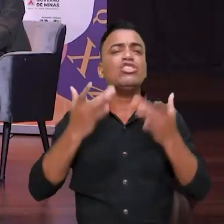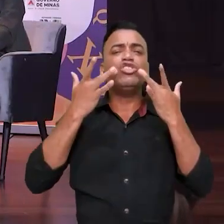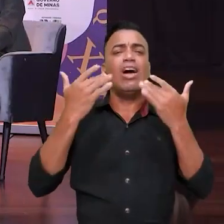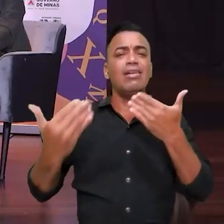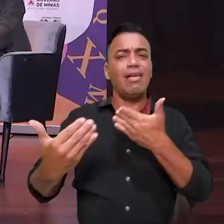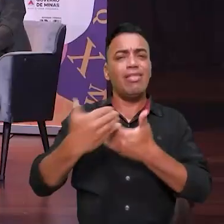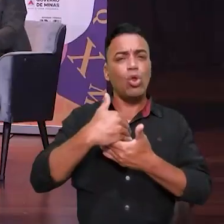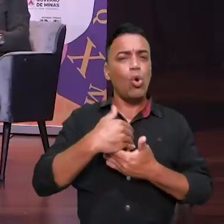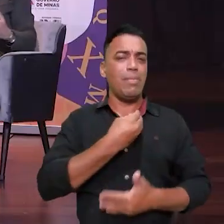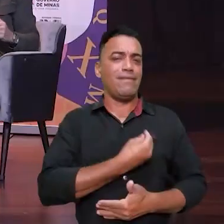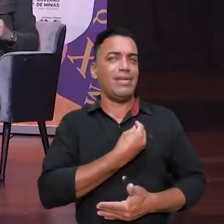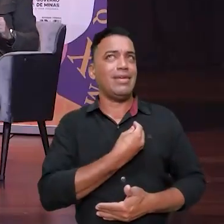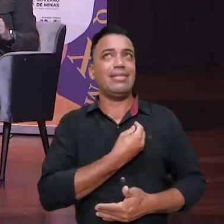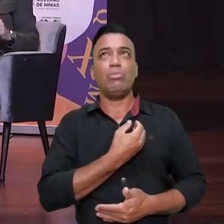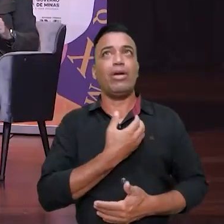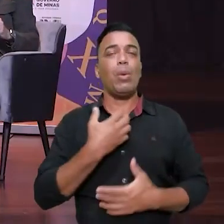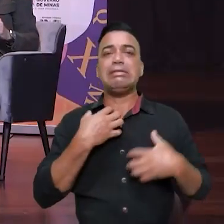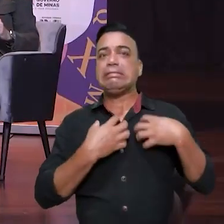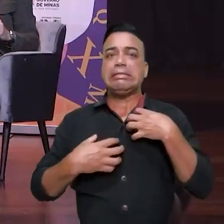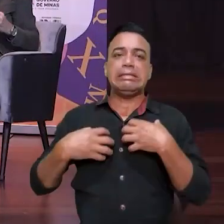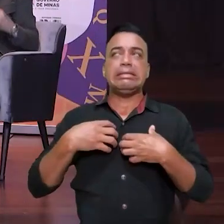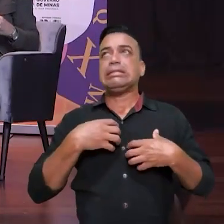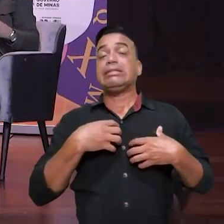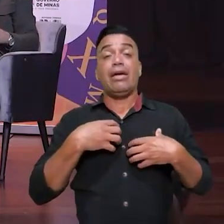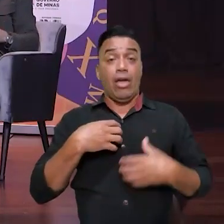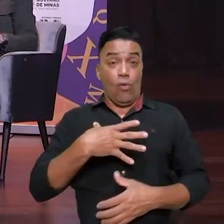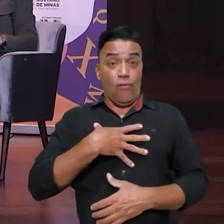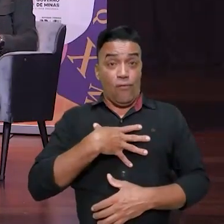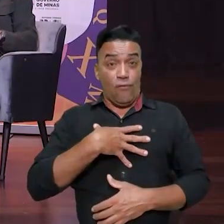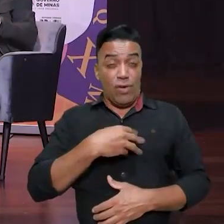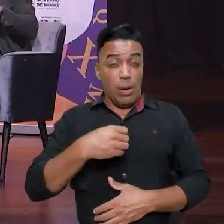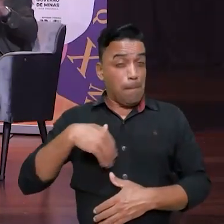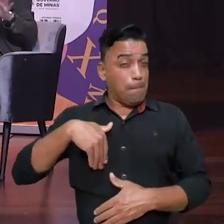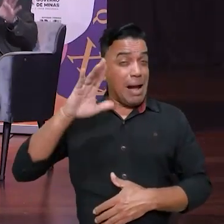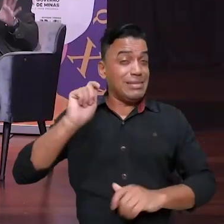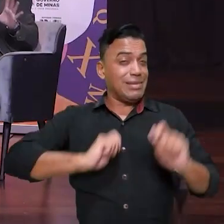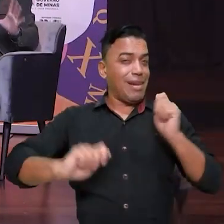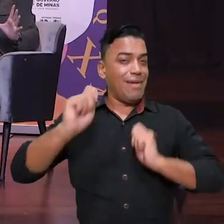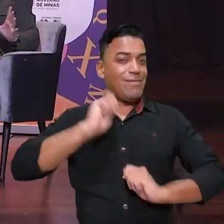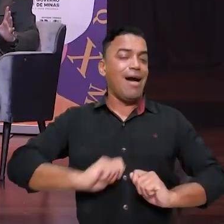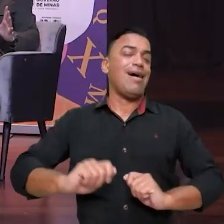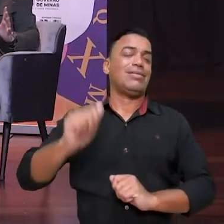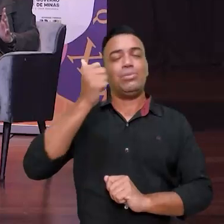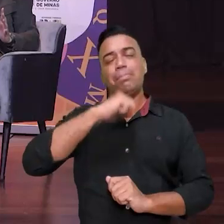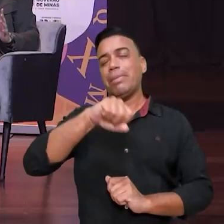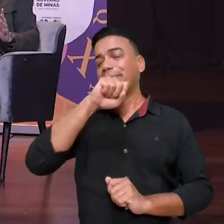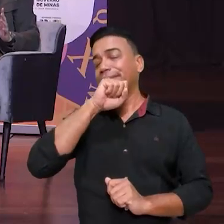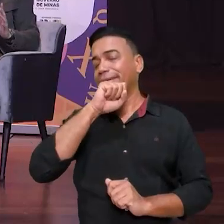por uma necessidade de não dar conta de mim. Eu fui o filho mais levado da minha mãe. A minha mãe não dava conta de